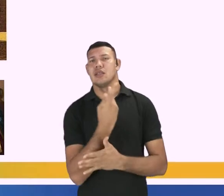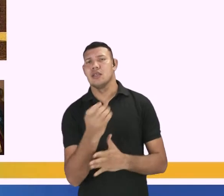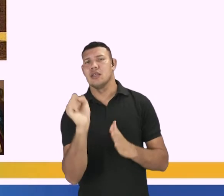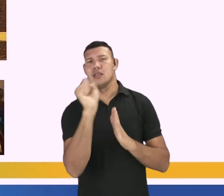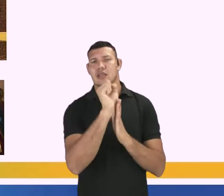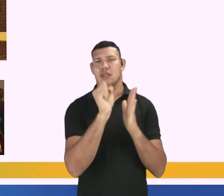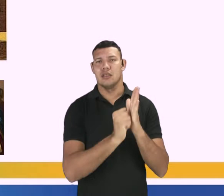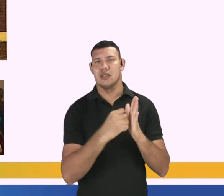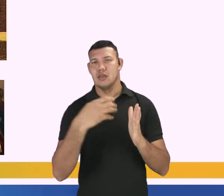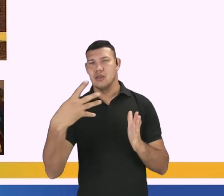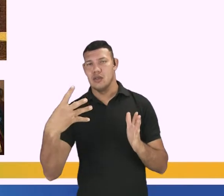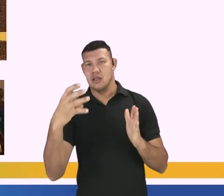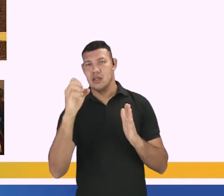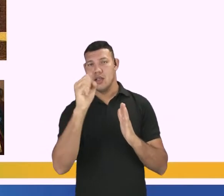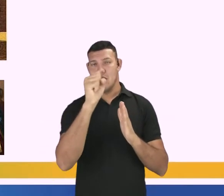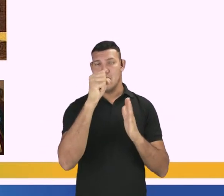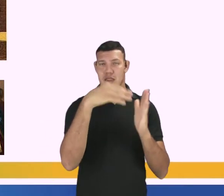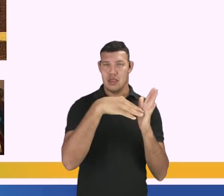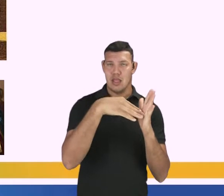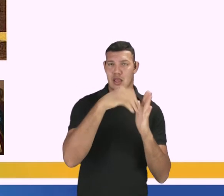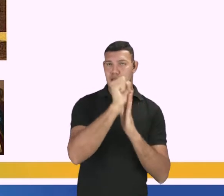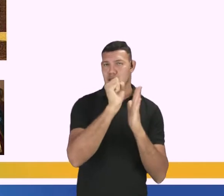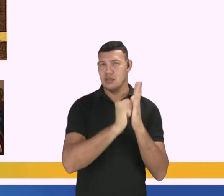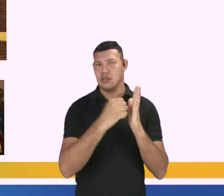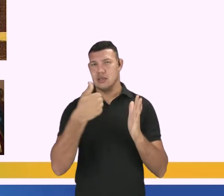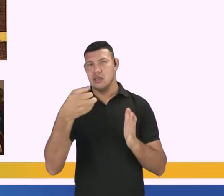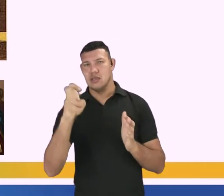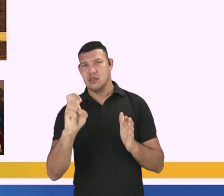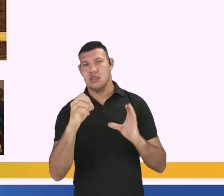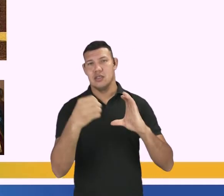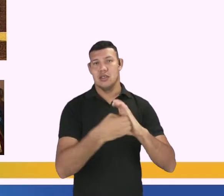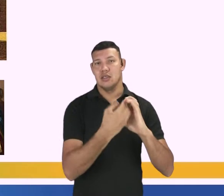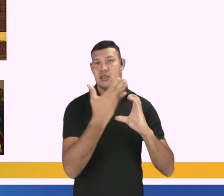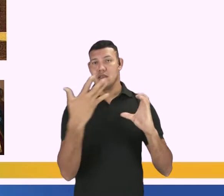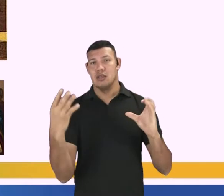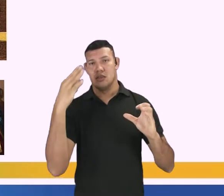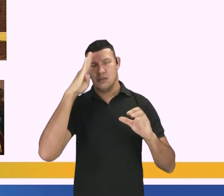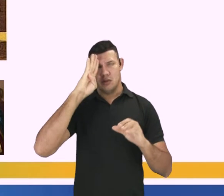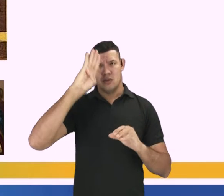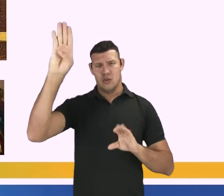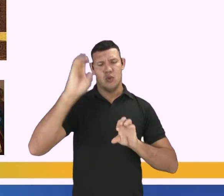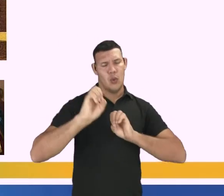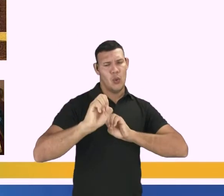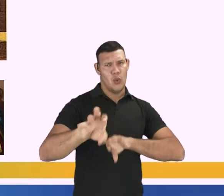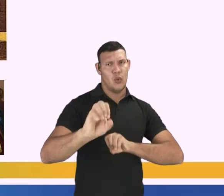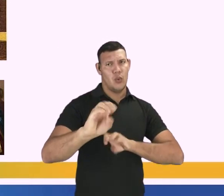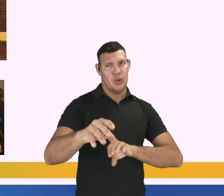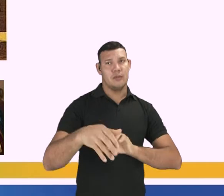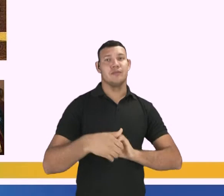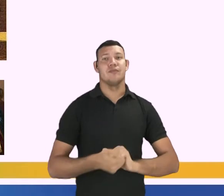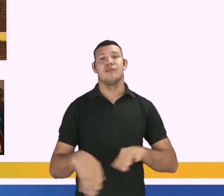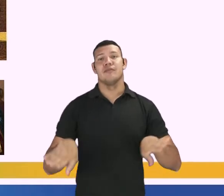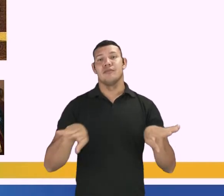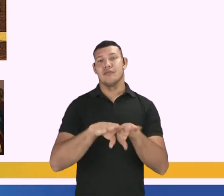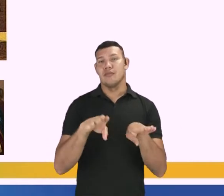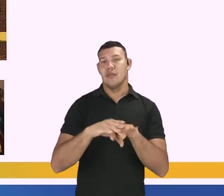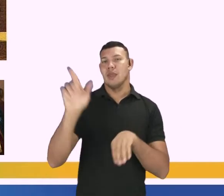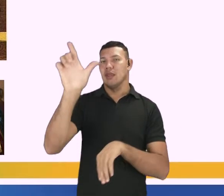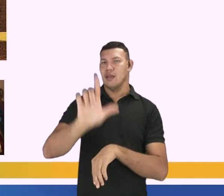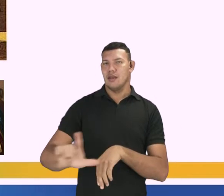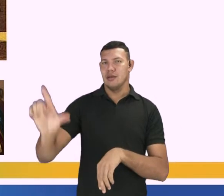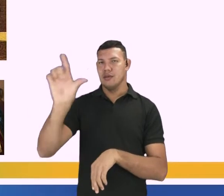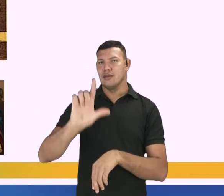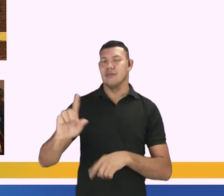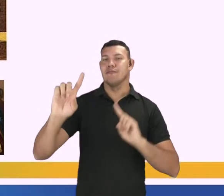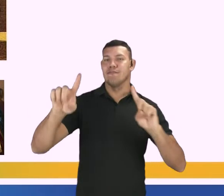século IV até o século XV, e a sua principal característica é a educação. Nós também tivemos a literatura, nós temos